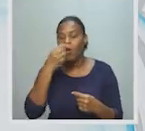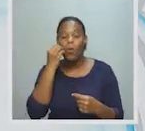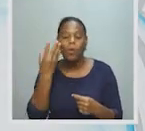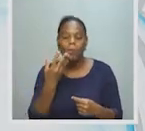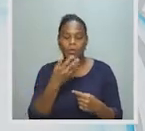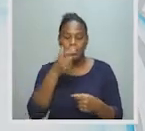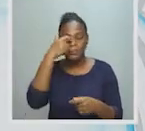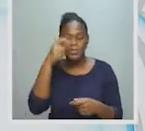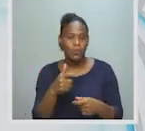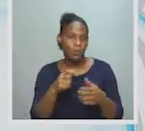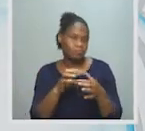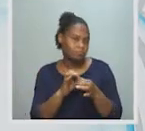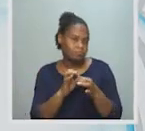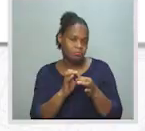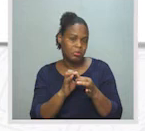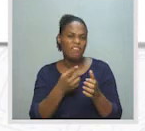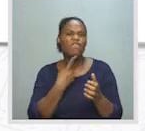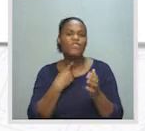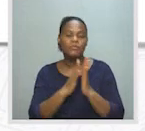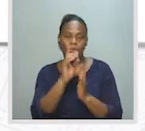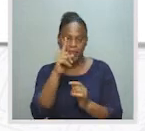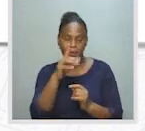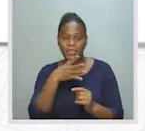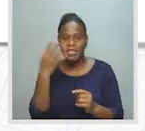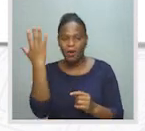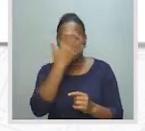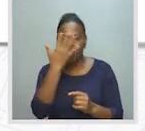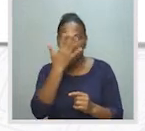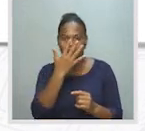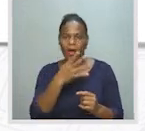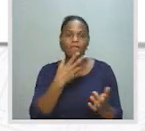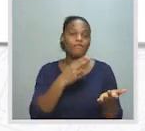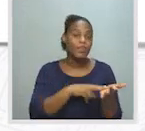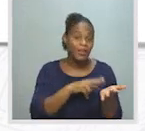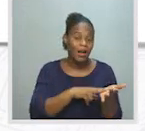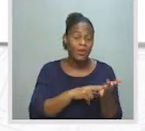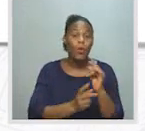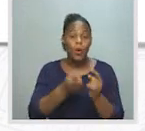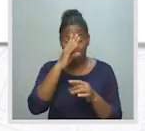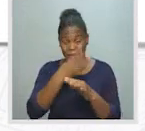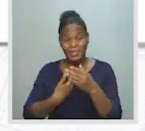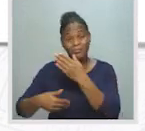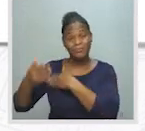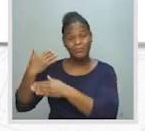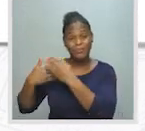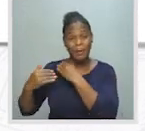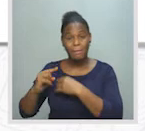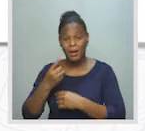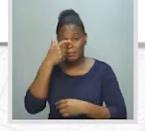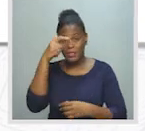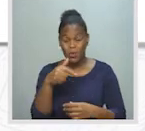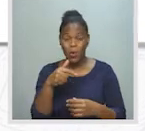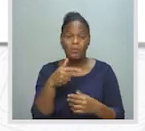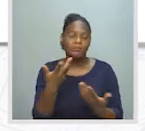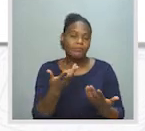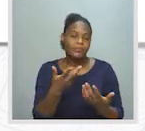características do fundamentalista, né? Por exemplo, faz confusão entre verdade e tradição. Para o